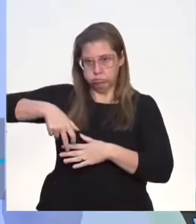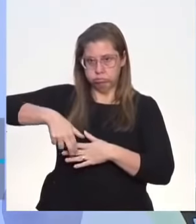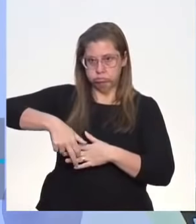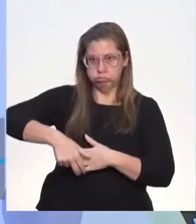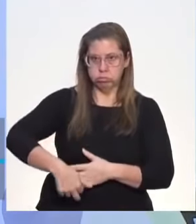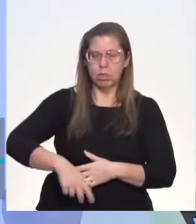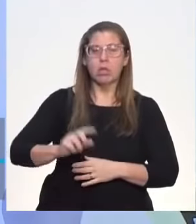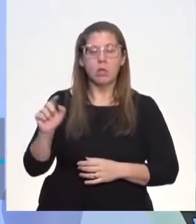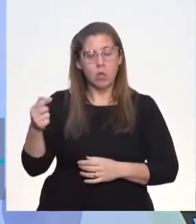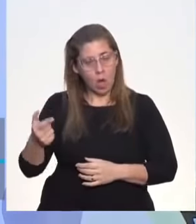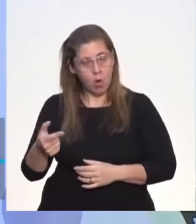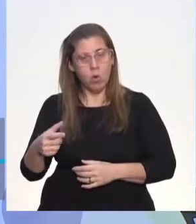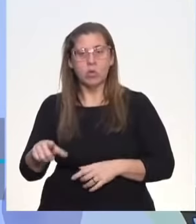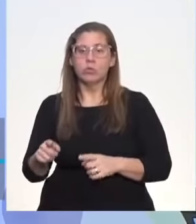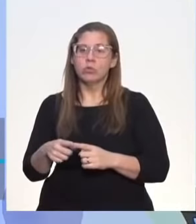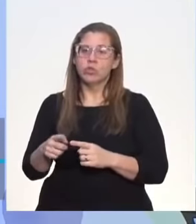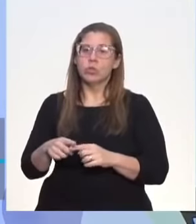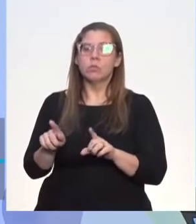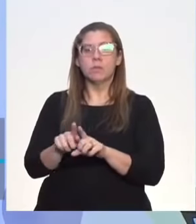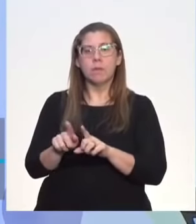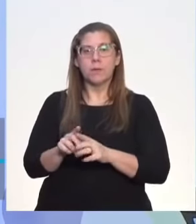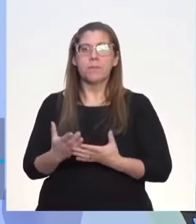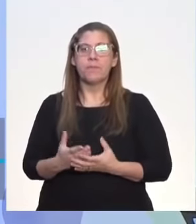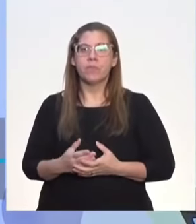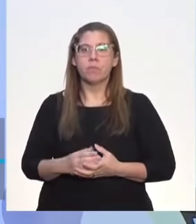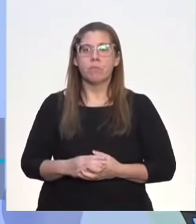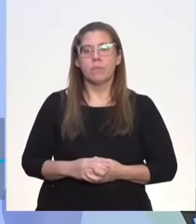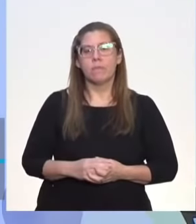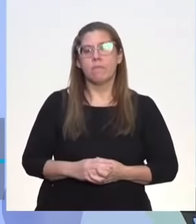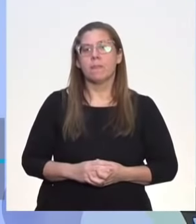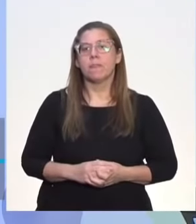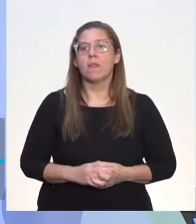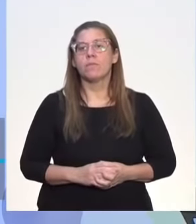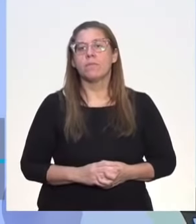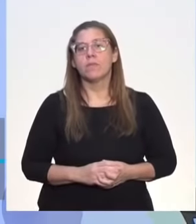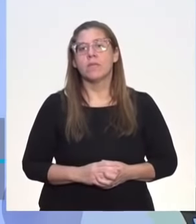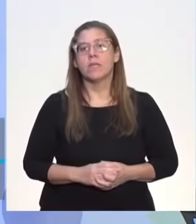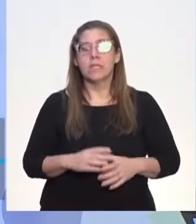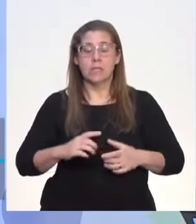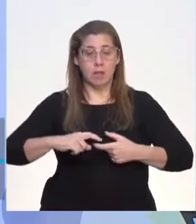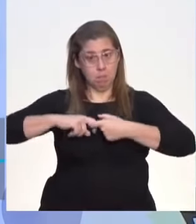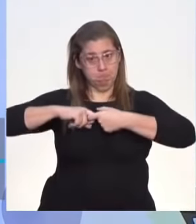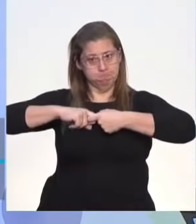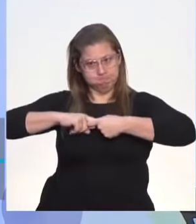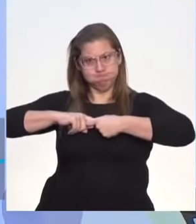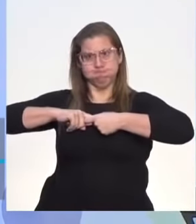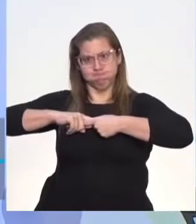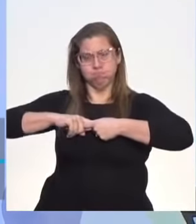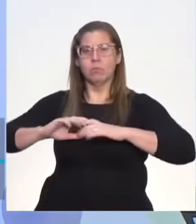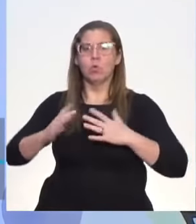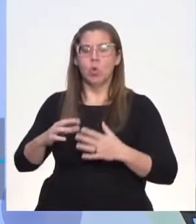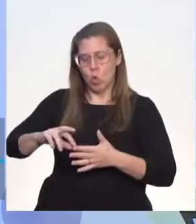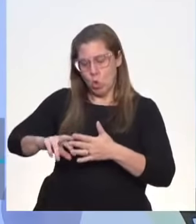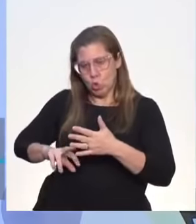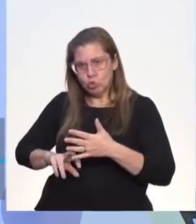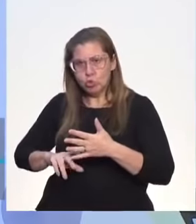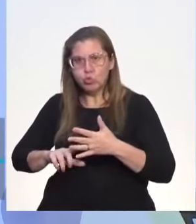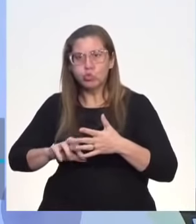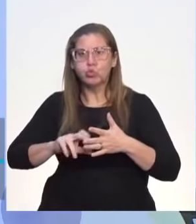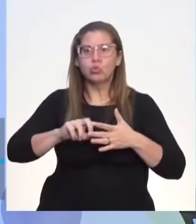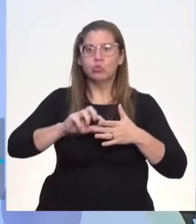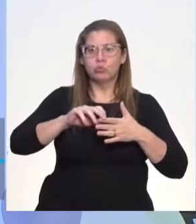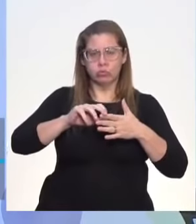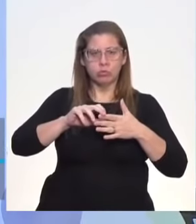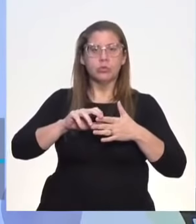exemplo e a outra modalidade é a energia potencial gravitacional mais da classe resistiva quando você sobe uma escada